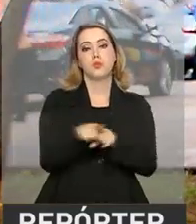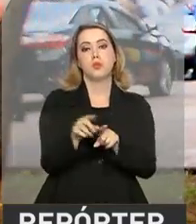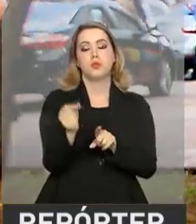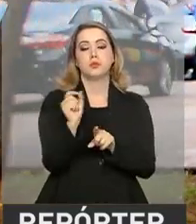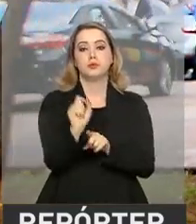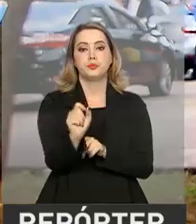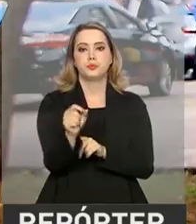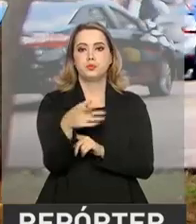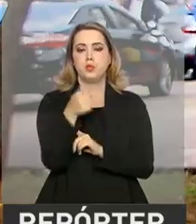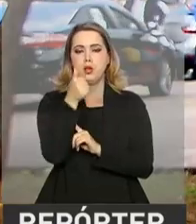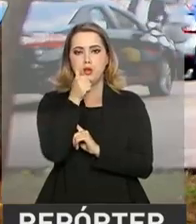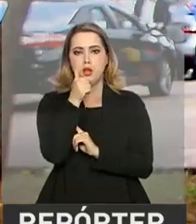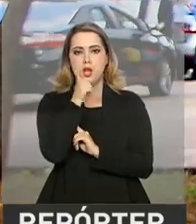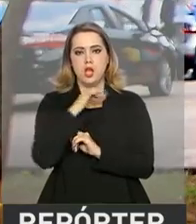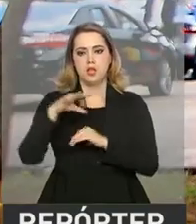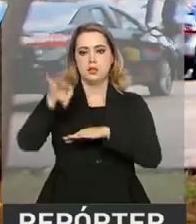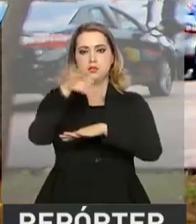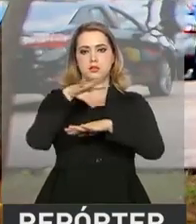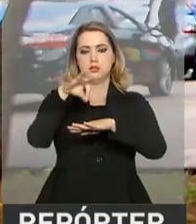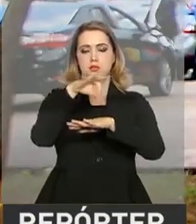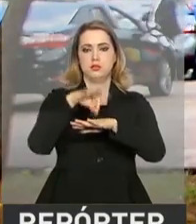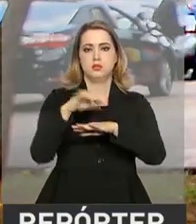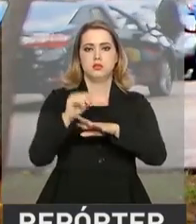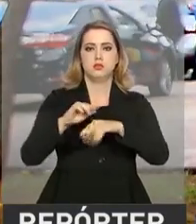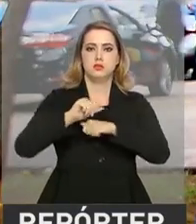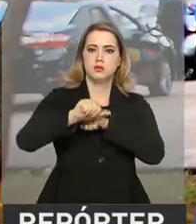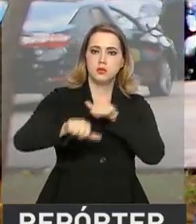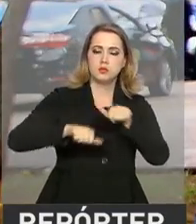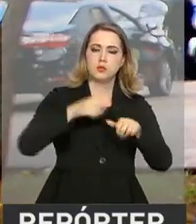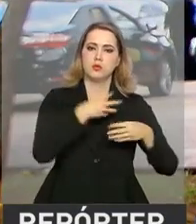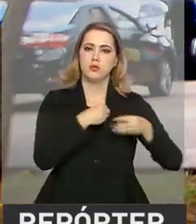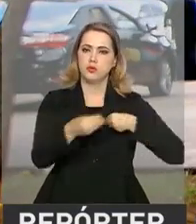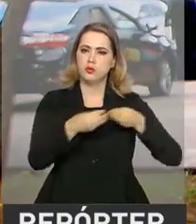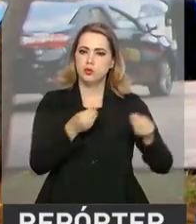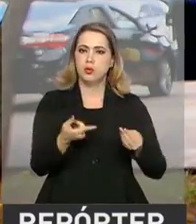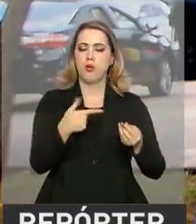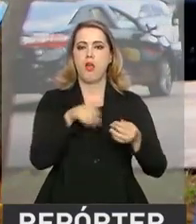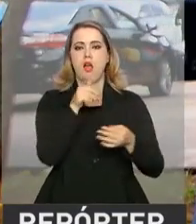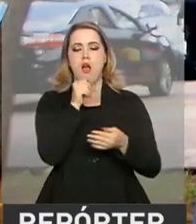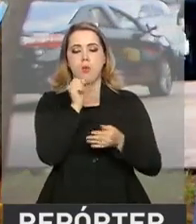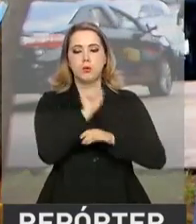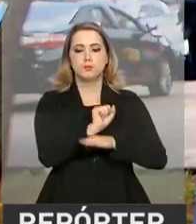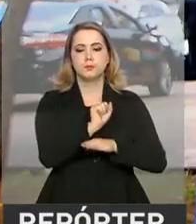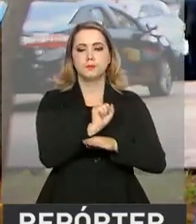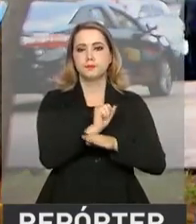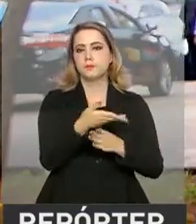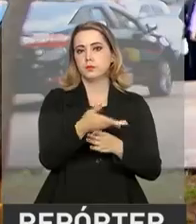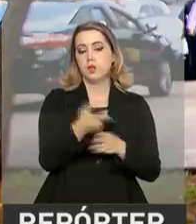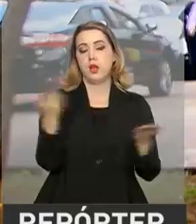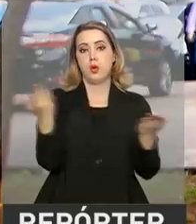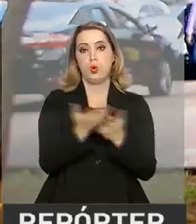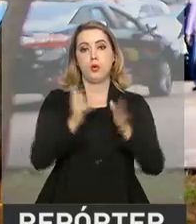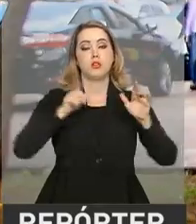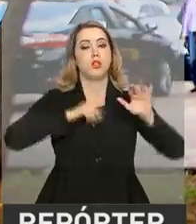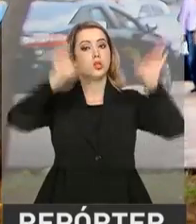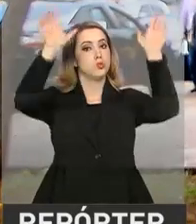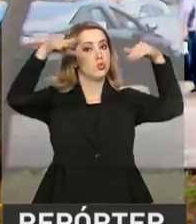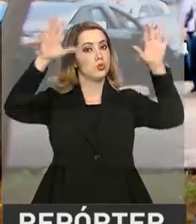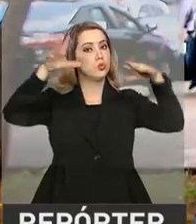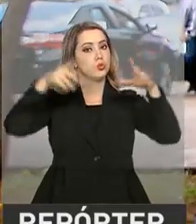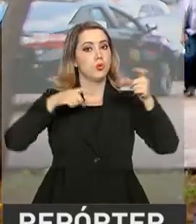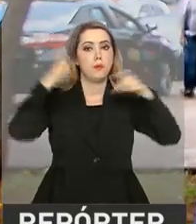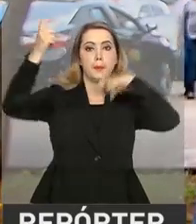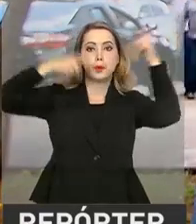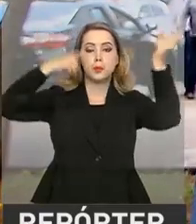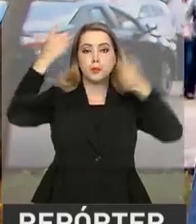em água parada e, com a chegada das chuvas, aumenta a preocupação do governo com a proliferação do inseto.